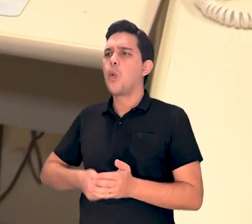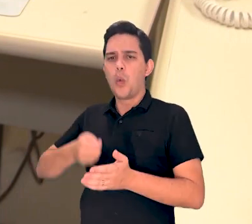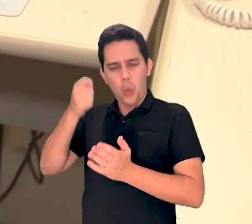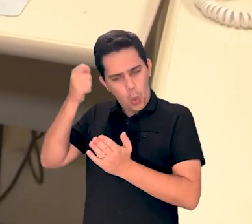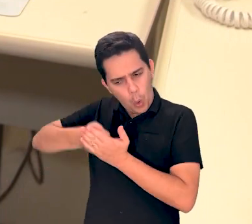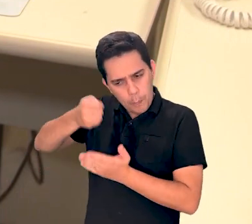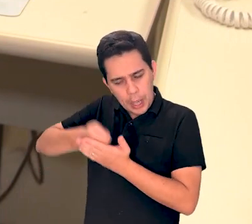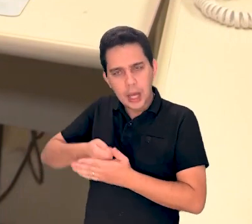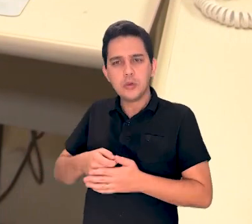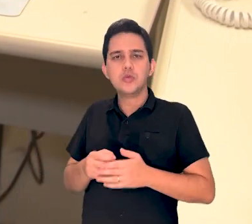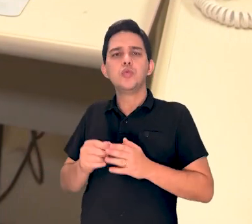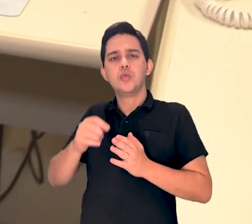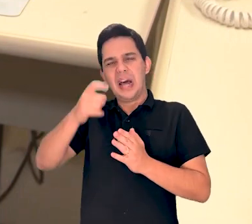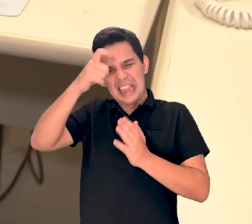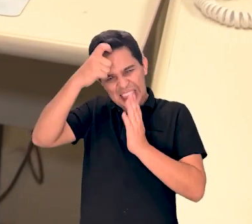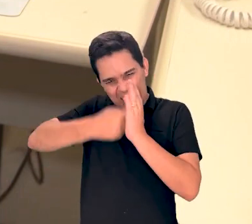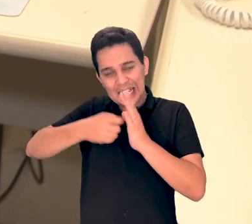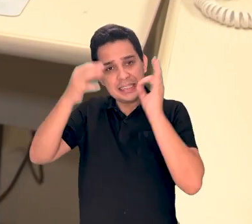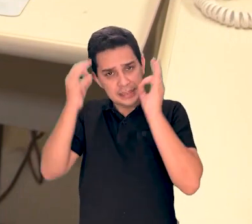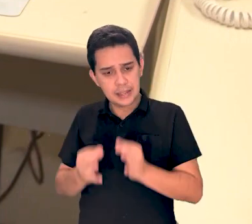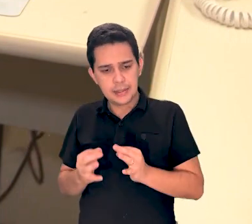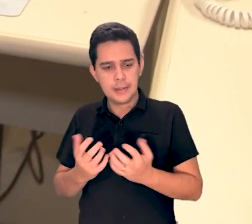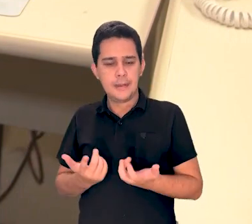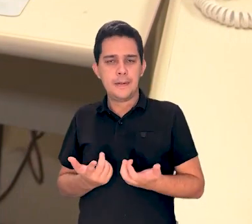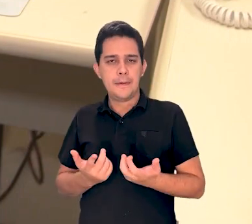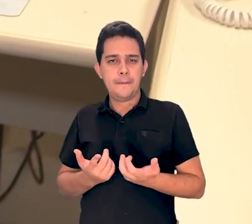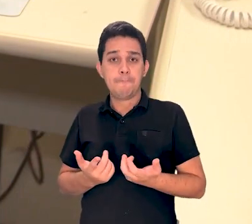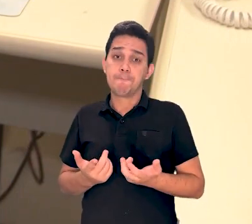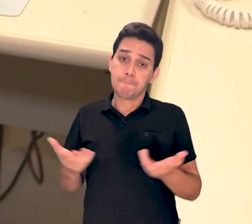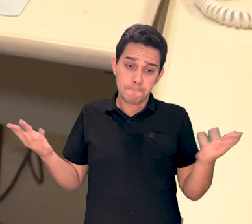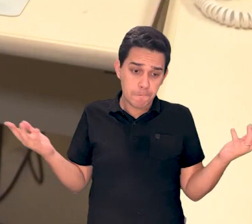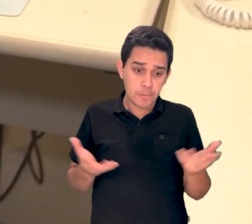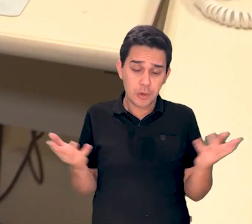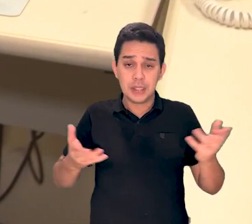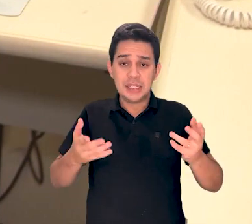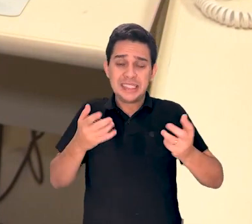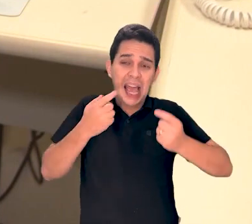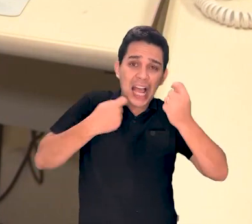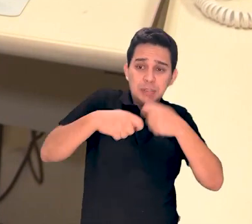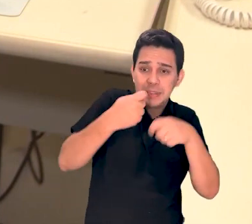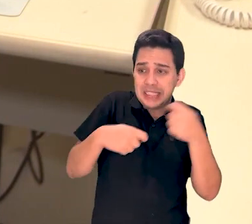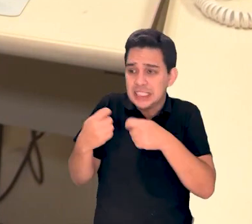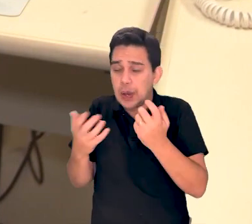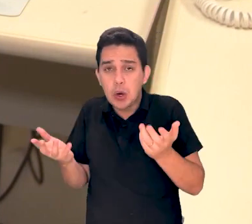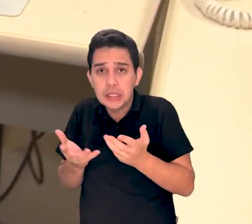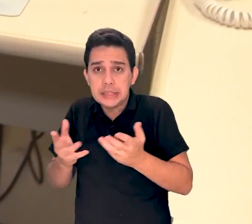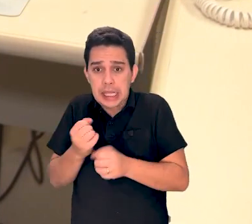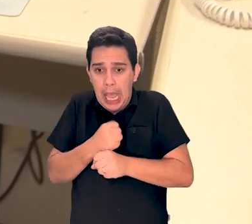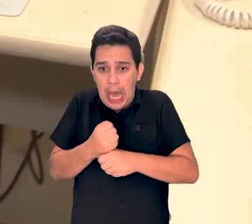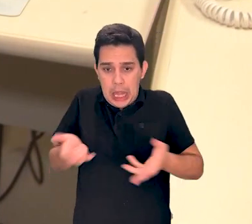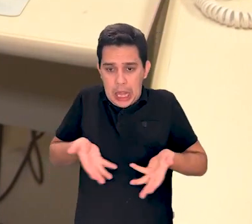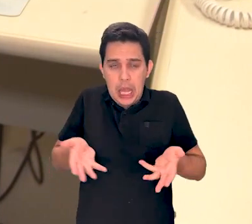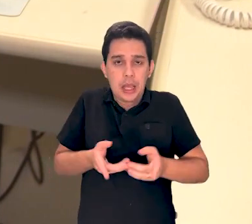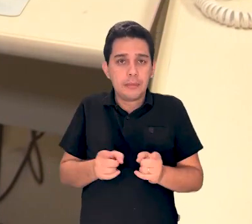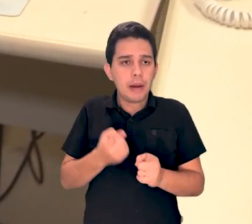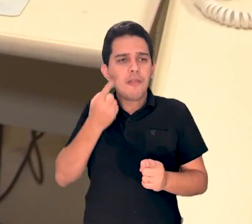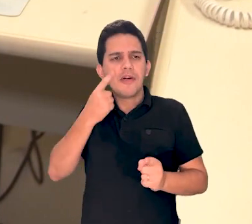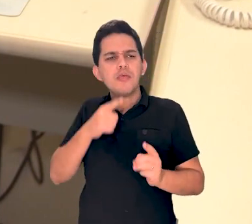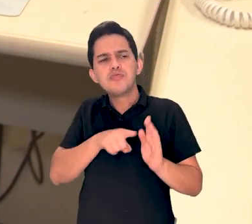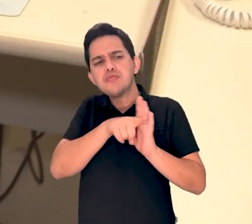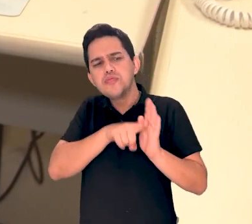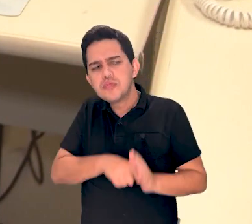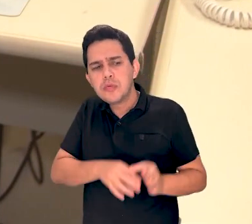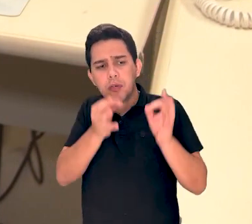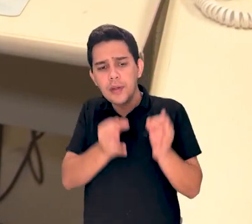porque bom grado uma nova administração Este ano não é para fazer ver aqui é impossível se